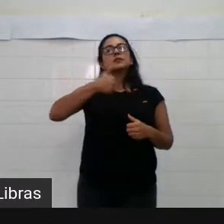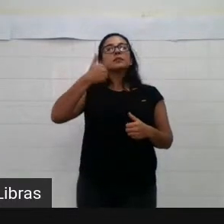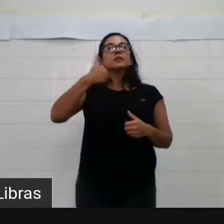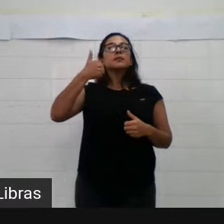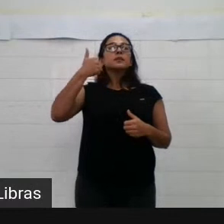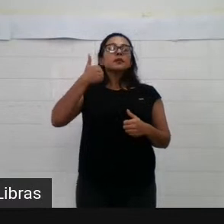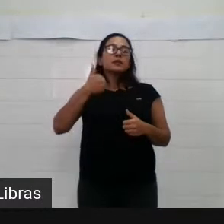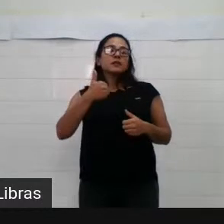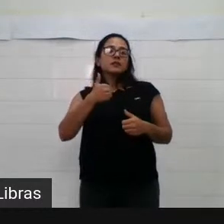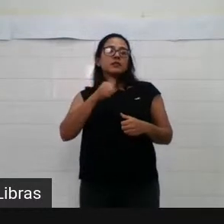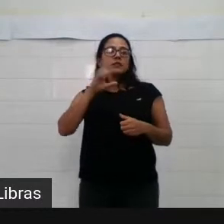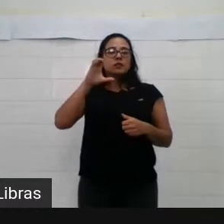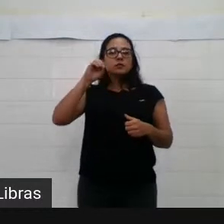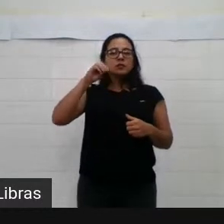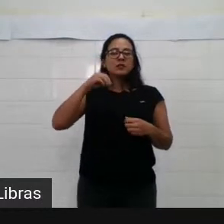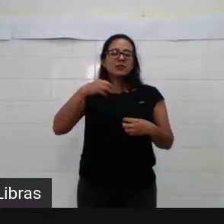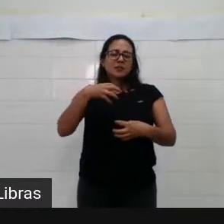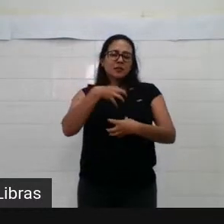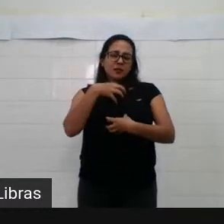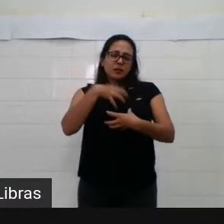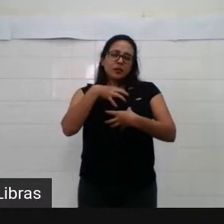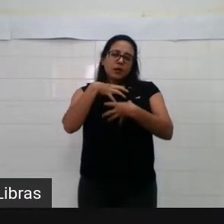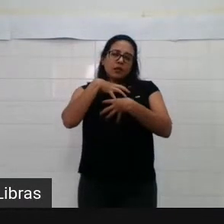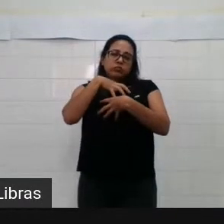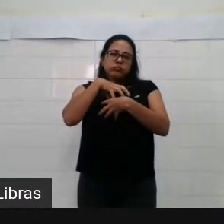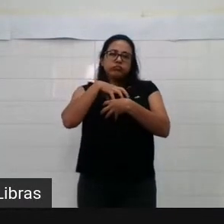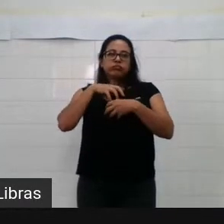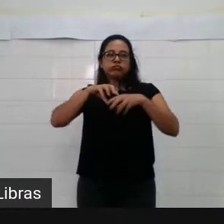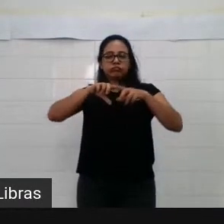Vicêncio sentiu vazio na cabeça,